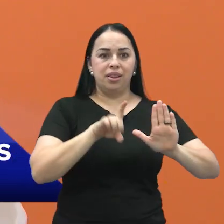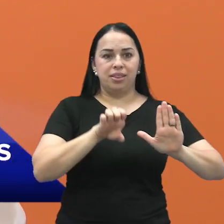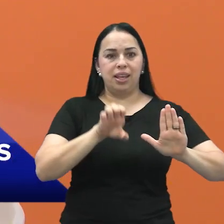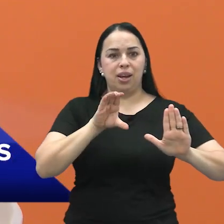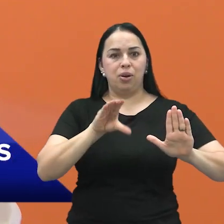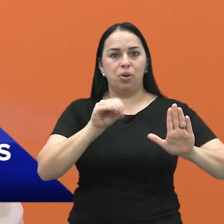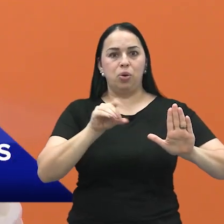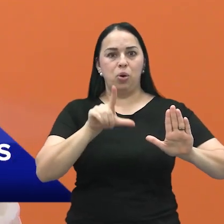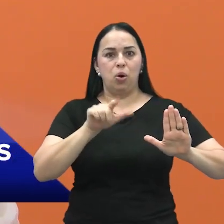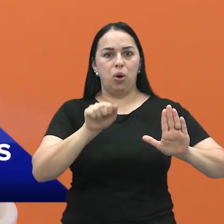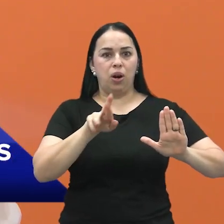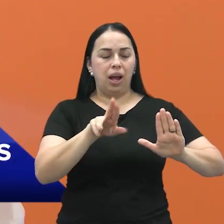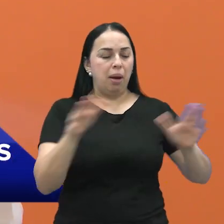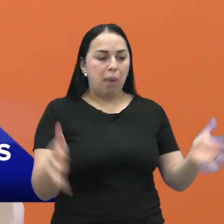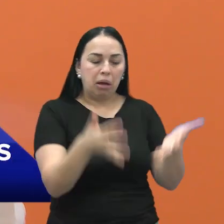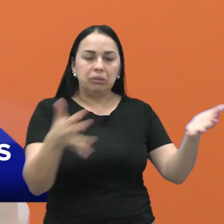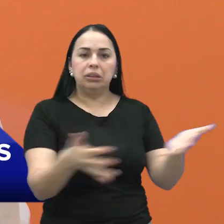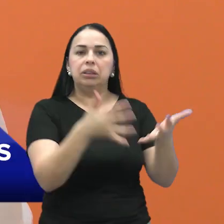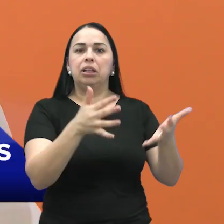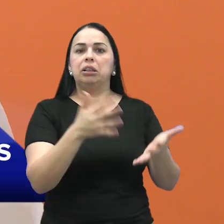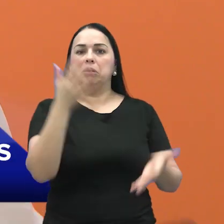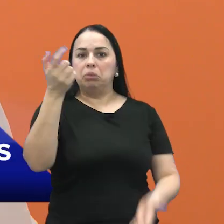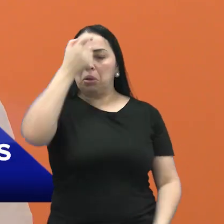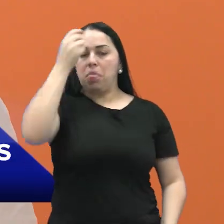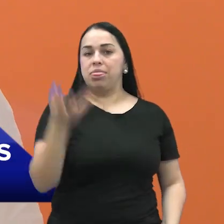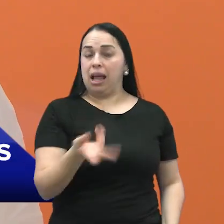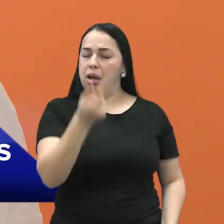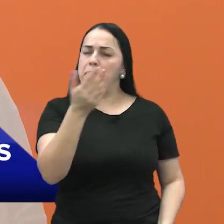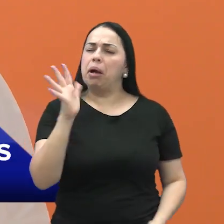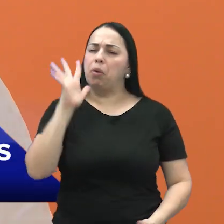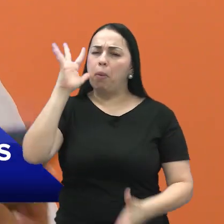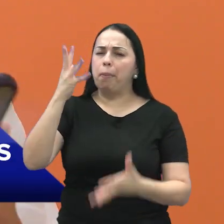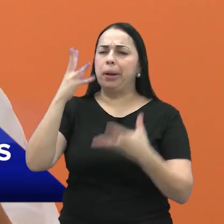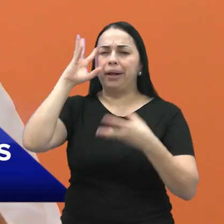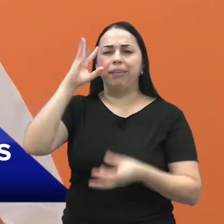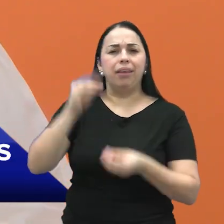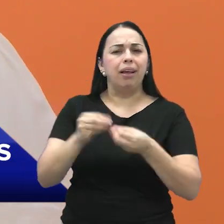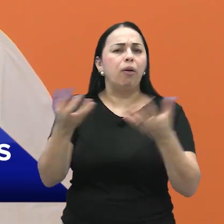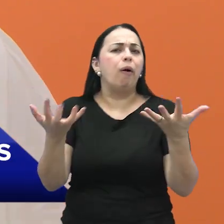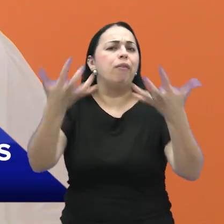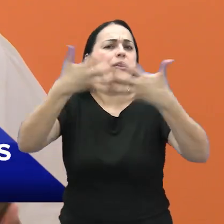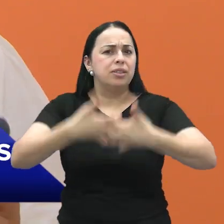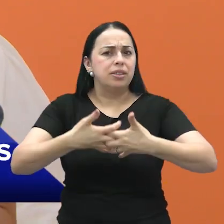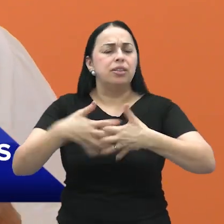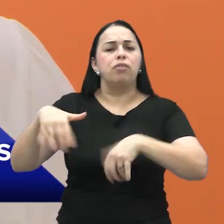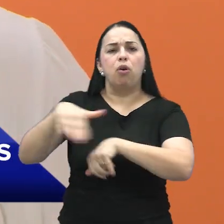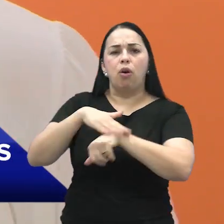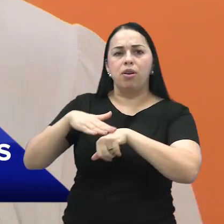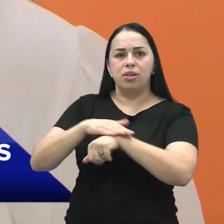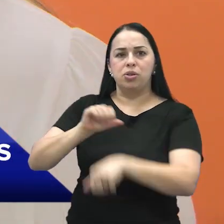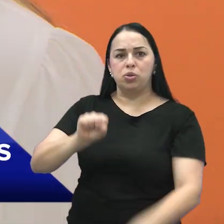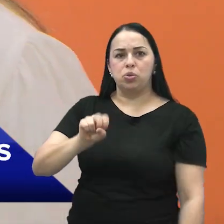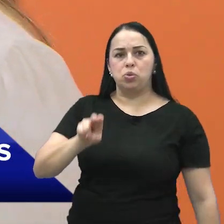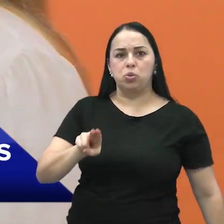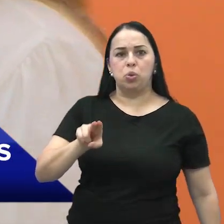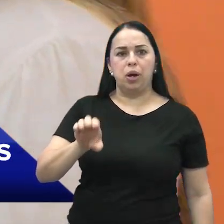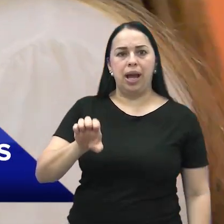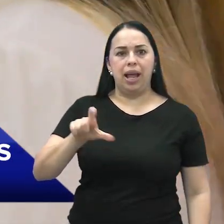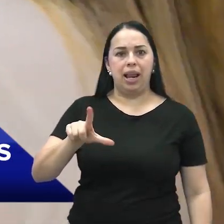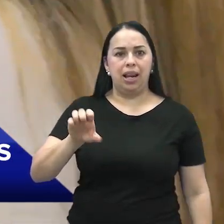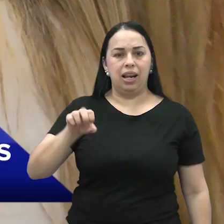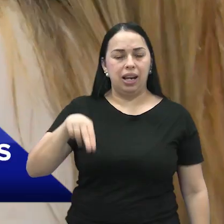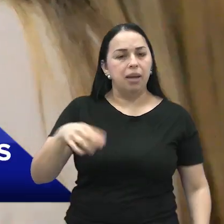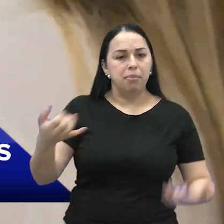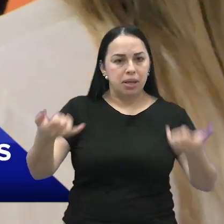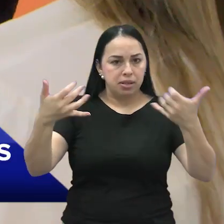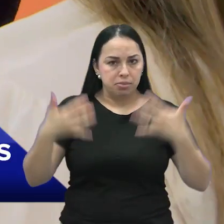de desenvolvimento de potencial e talento. Para a gente entender melhor como funciona, eu vou conversar com a Suelen Martins, assessora de política educacional.